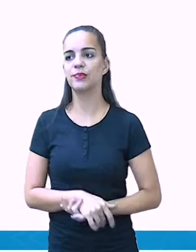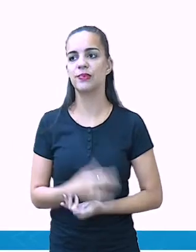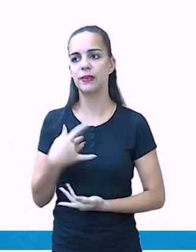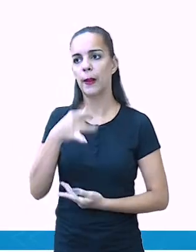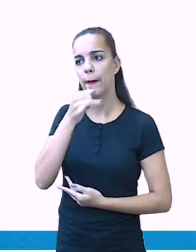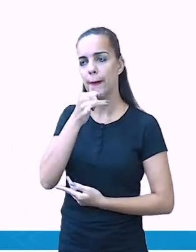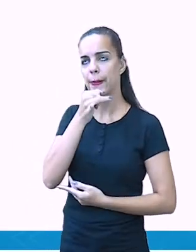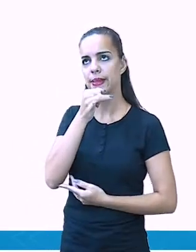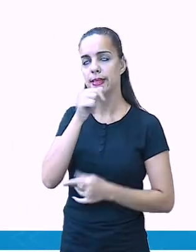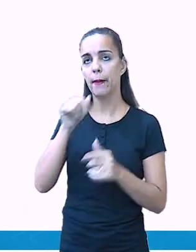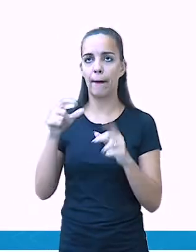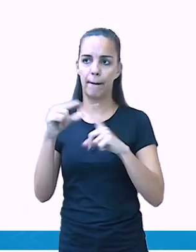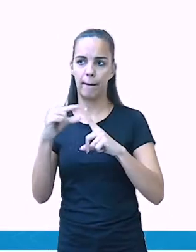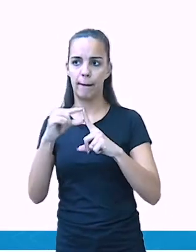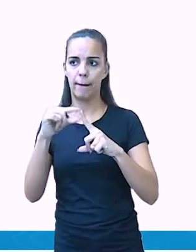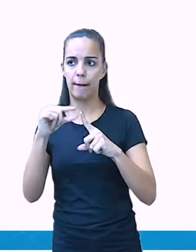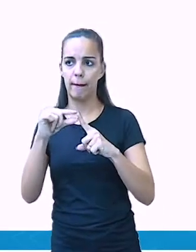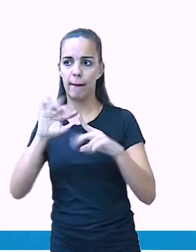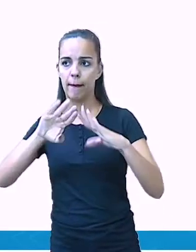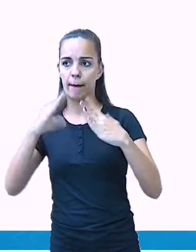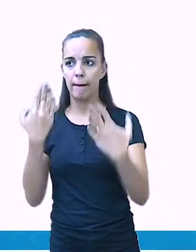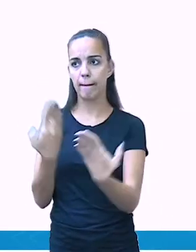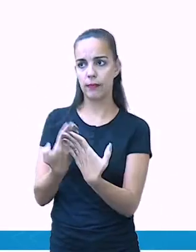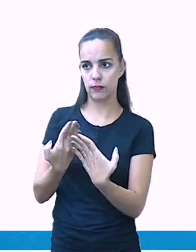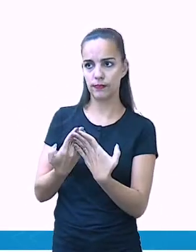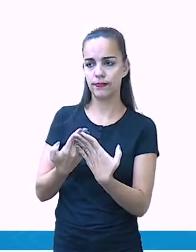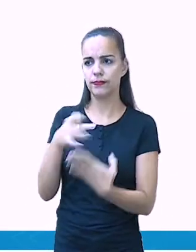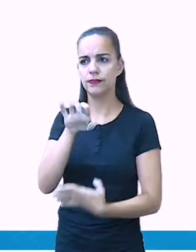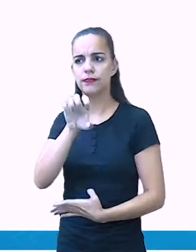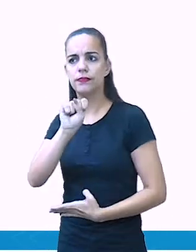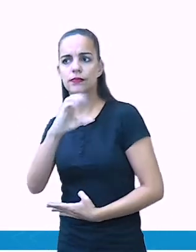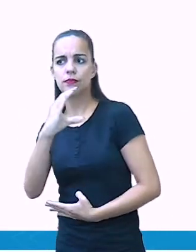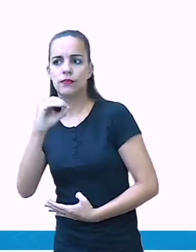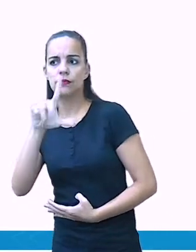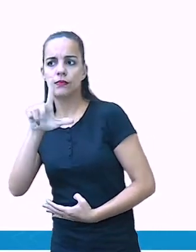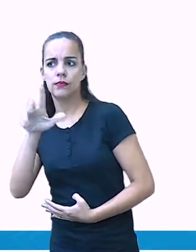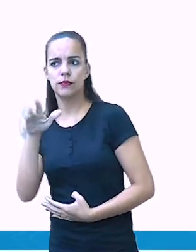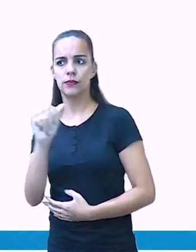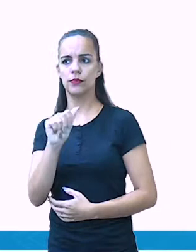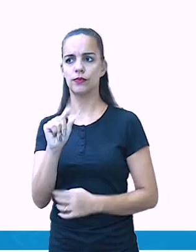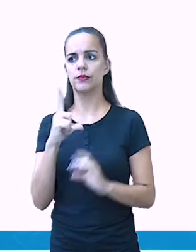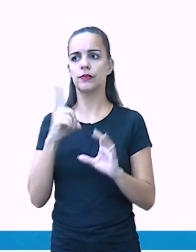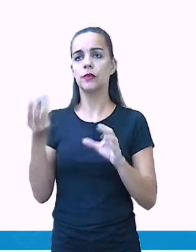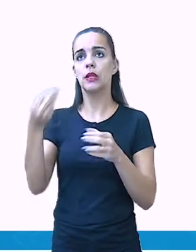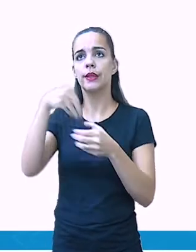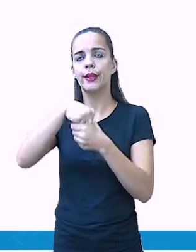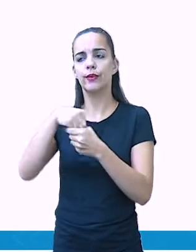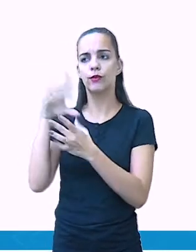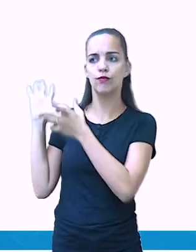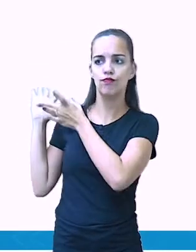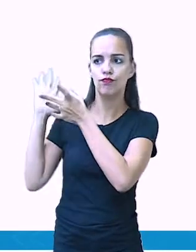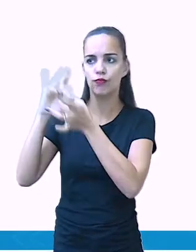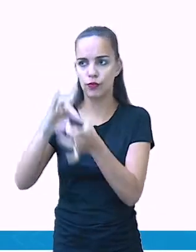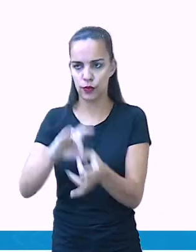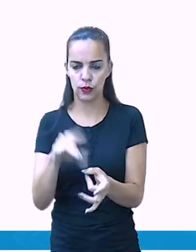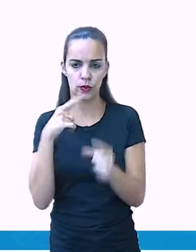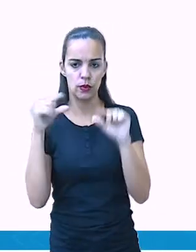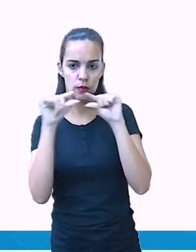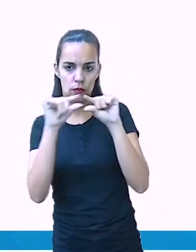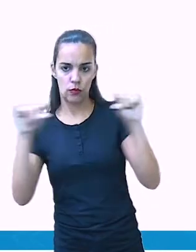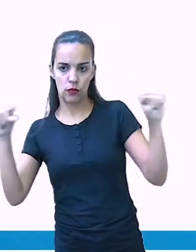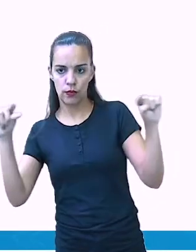palavra escola, eu falei escola, eu vou colocar a palavra escola dentro de um contexto aqui, dentro de uma